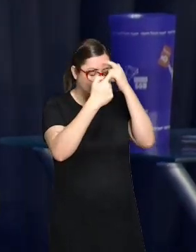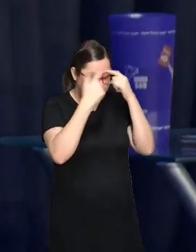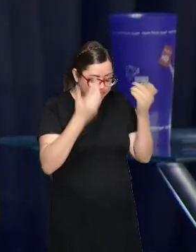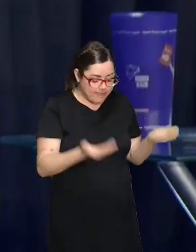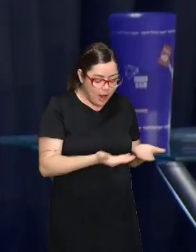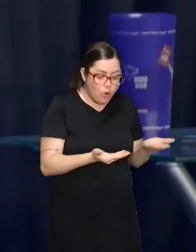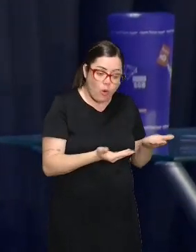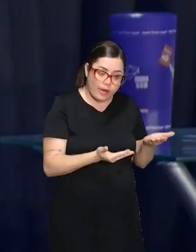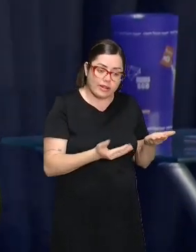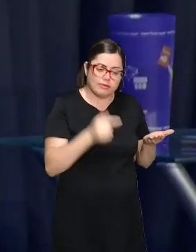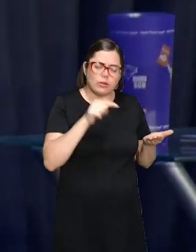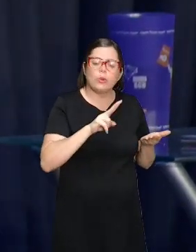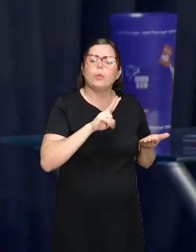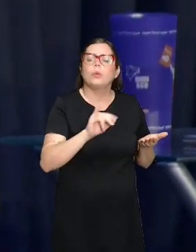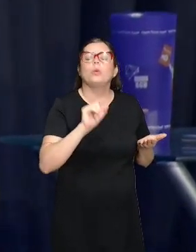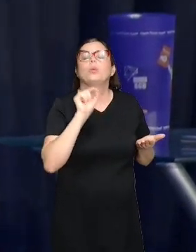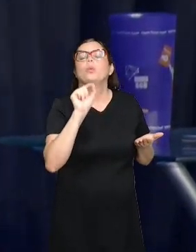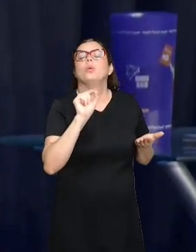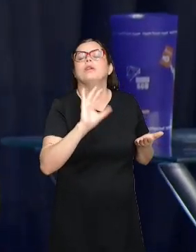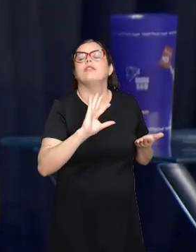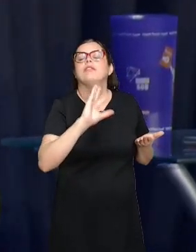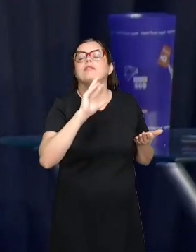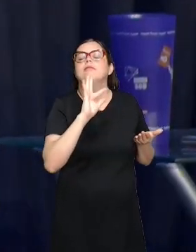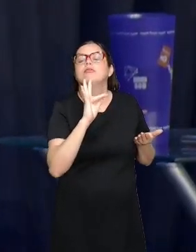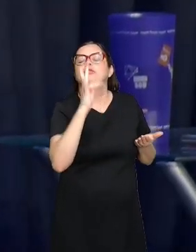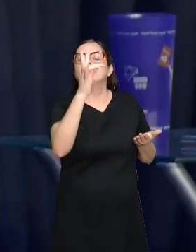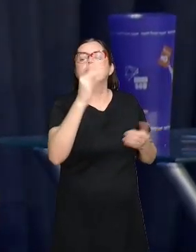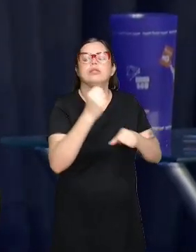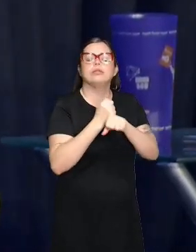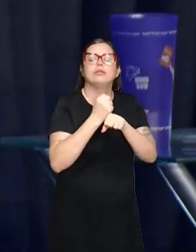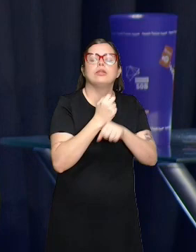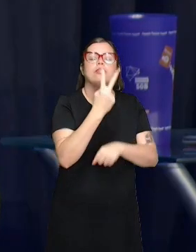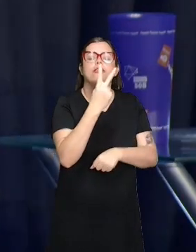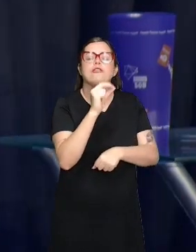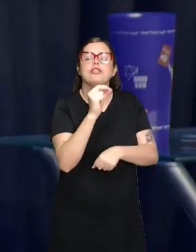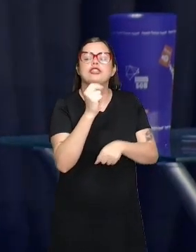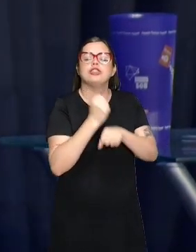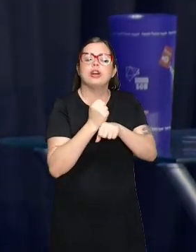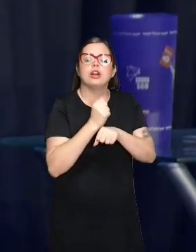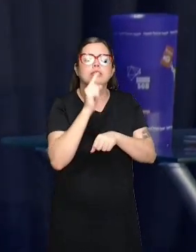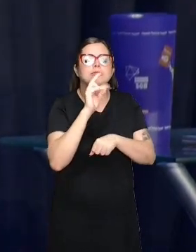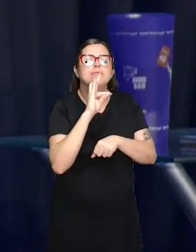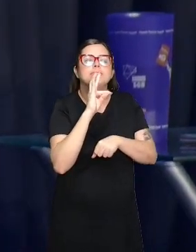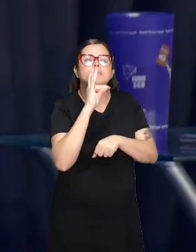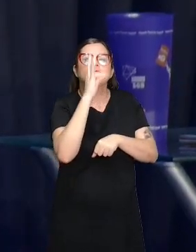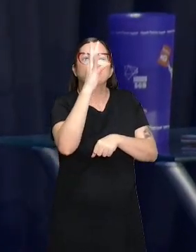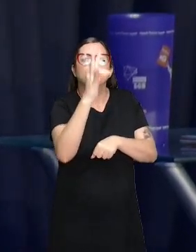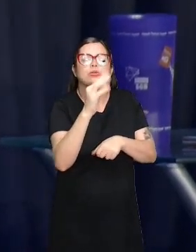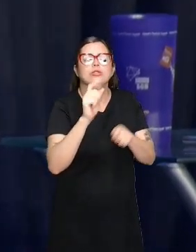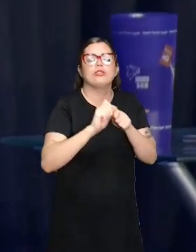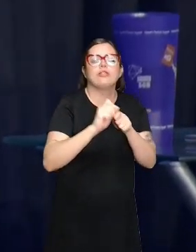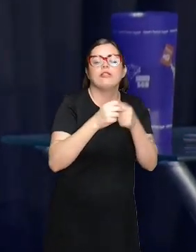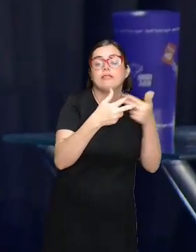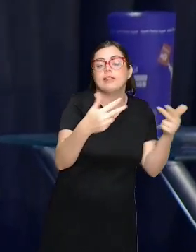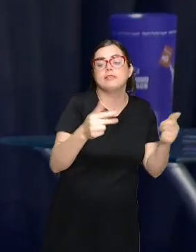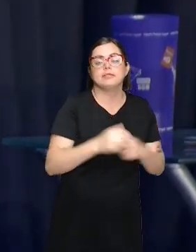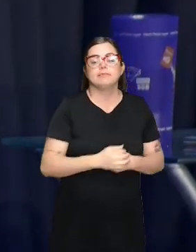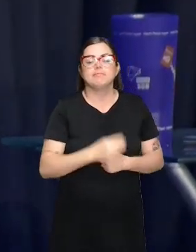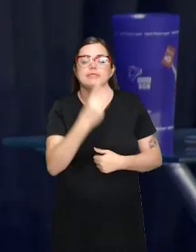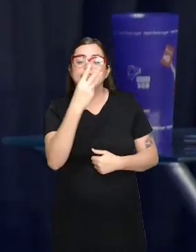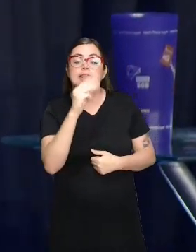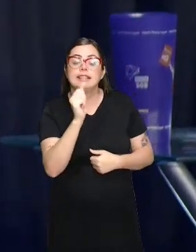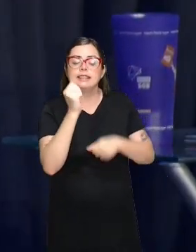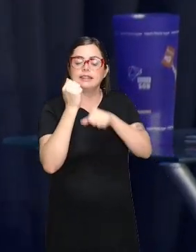O que que você quer ser daqui a 20 anos? O que você quer fazer daqui a 30 anos, né? Então, assim, essa